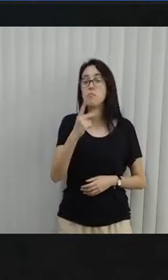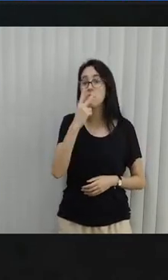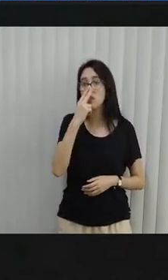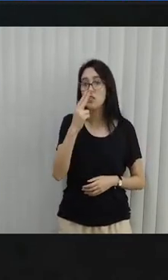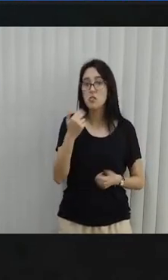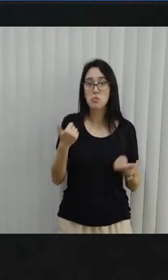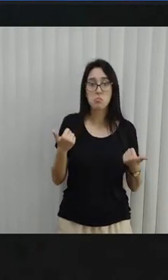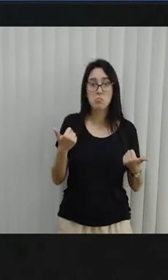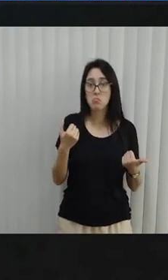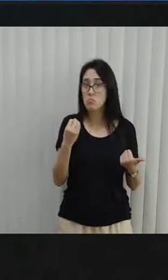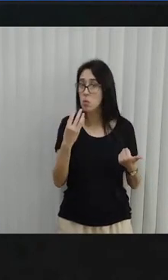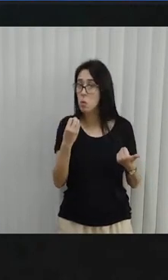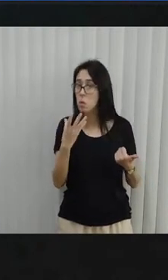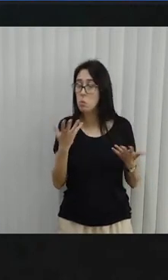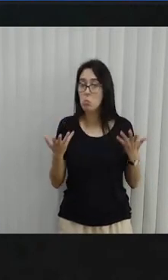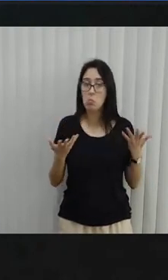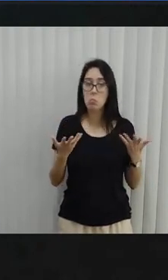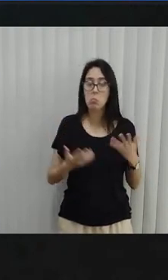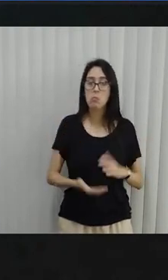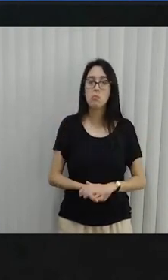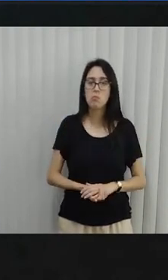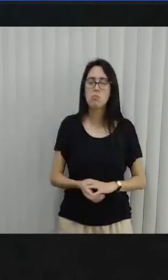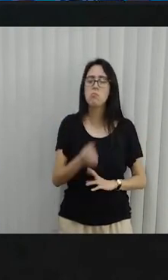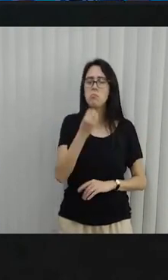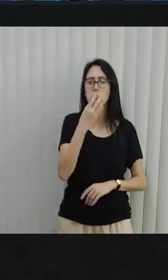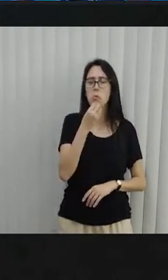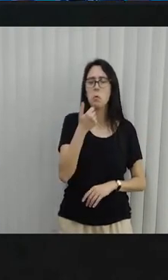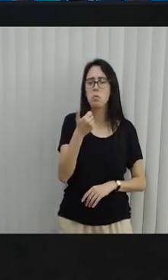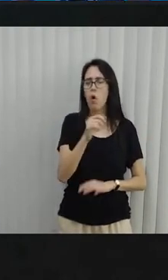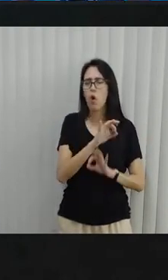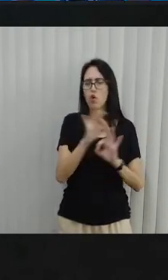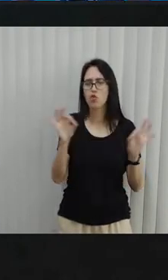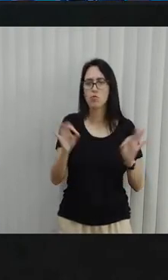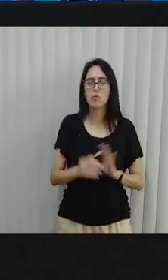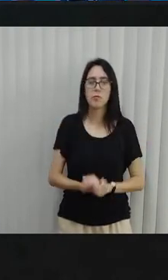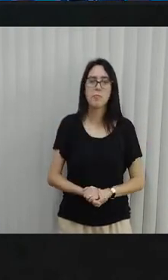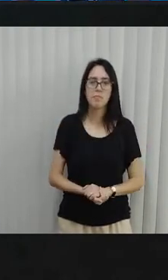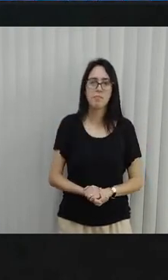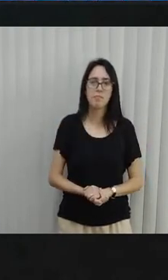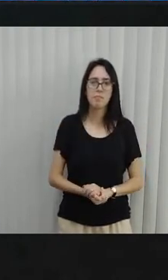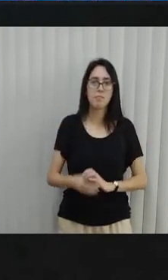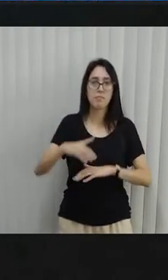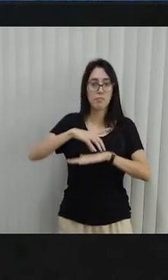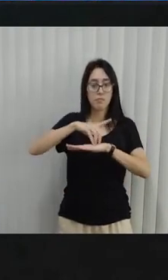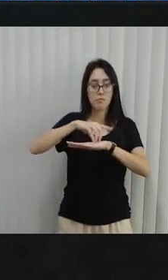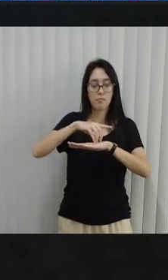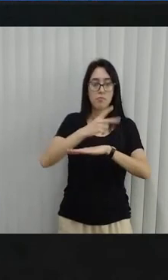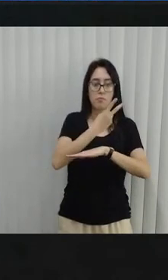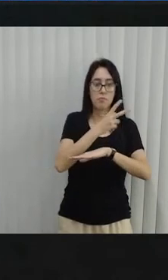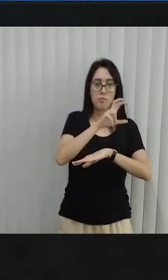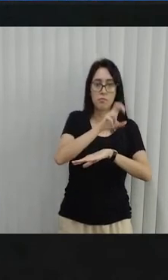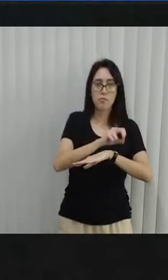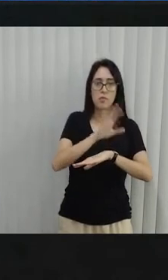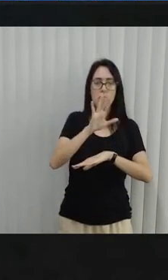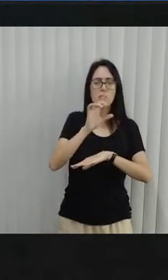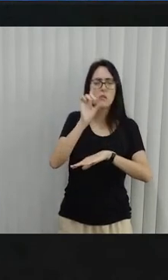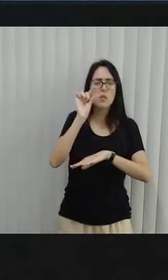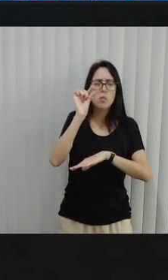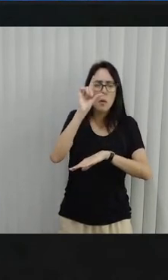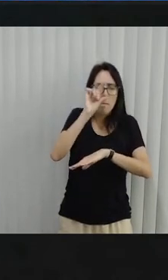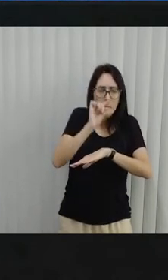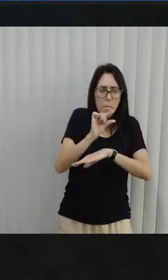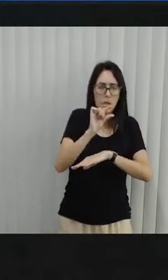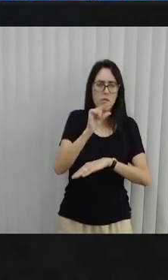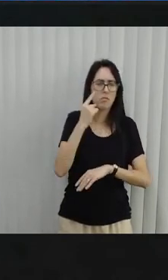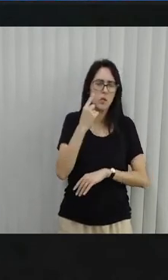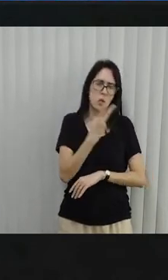bom? Eu acho mais? Que sim. Tá bom? Acho que tá ótimo. O Dino ficou com 250. Deixa eu colocar um pouquinho menos só. Só pra, acho